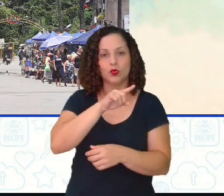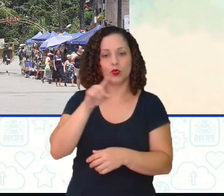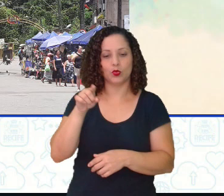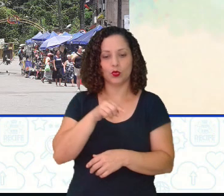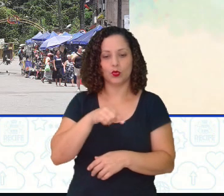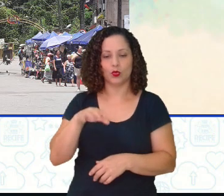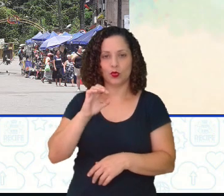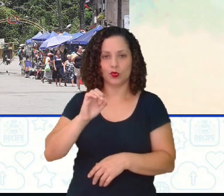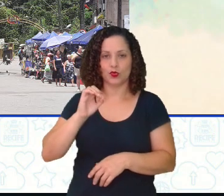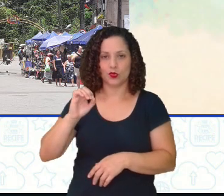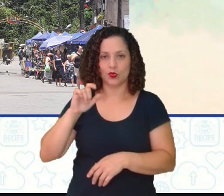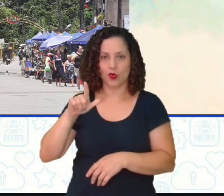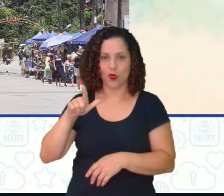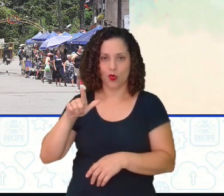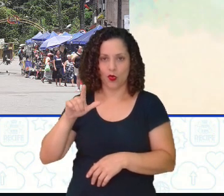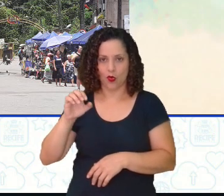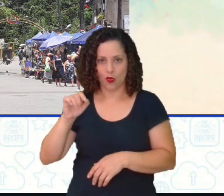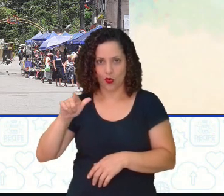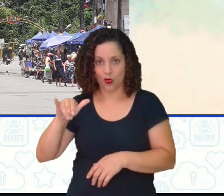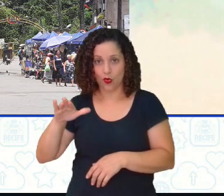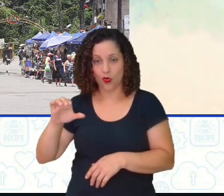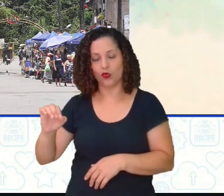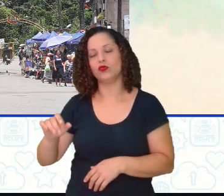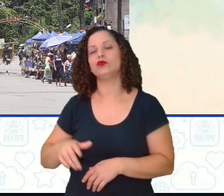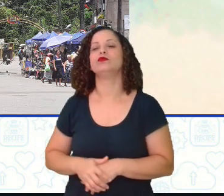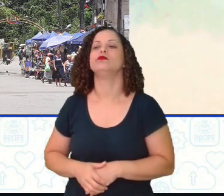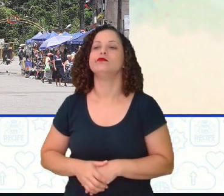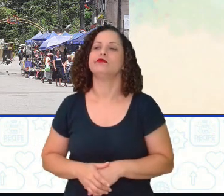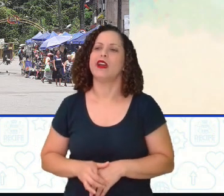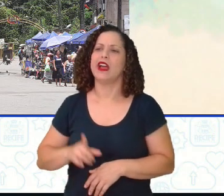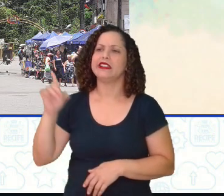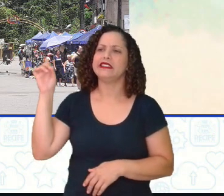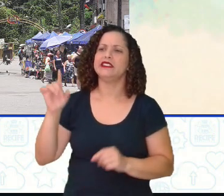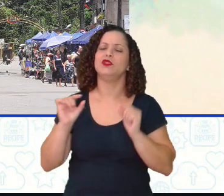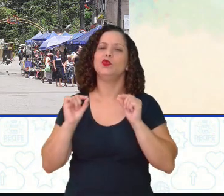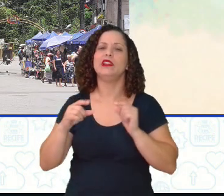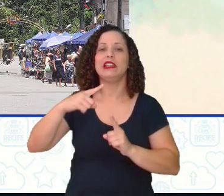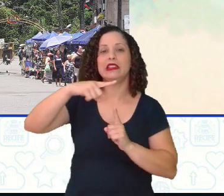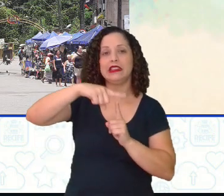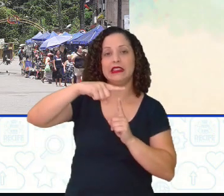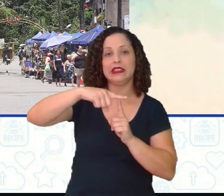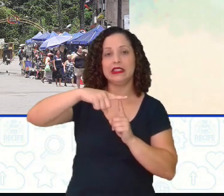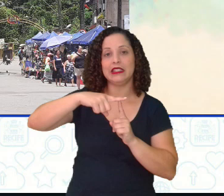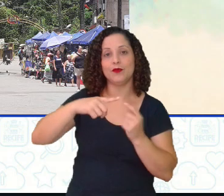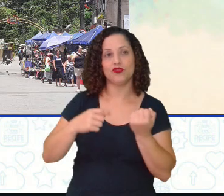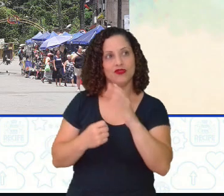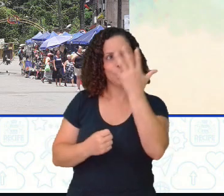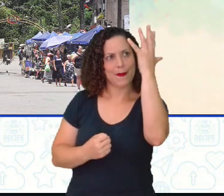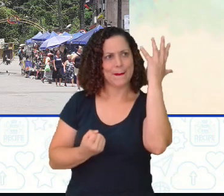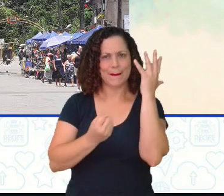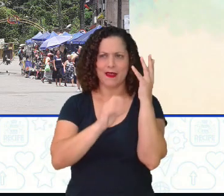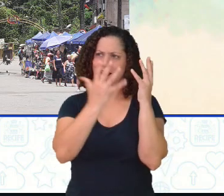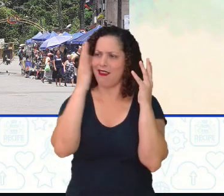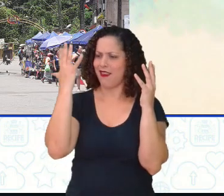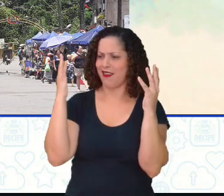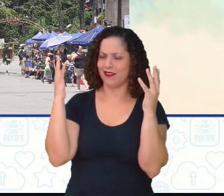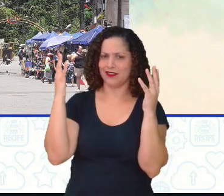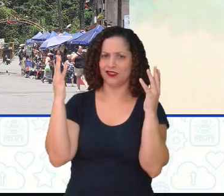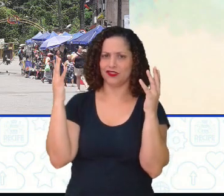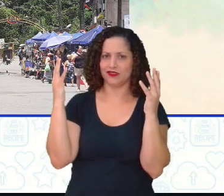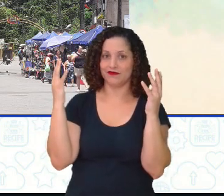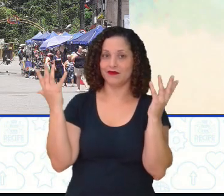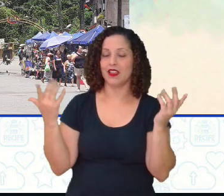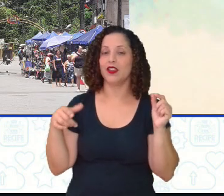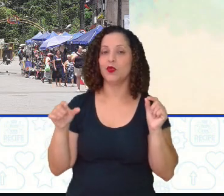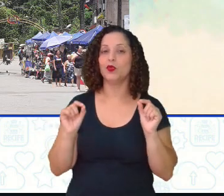projeto paisagístico aqui apostou em espécies de planta da Mata Atlântica, tanto